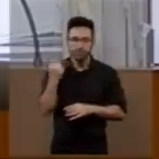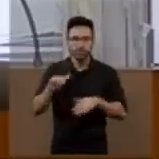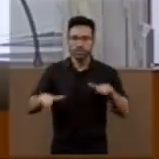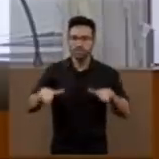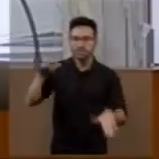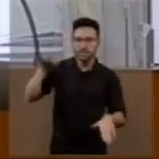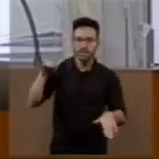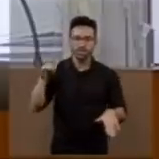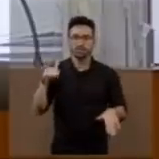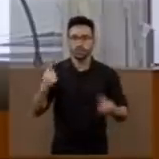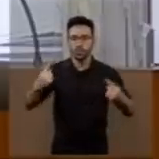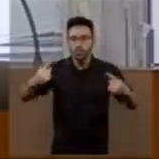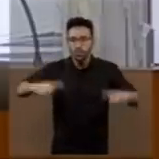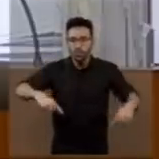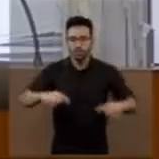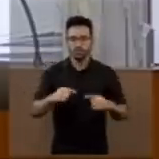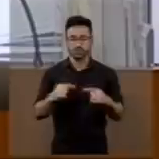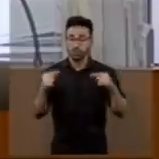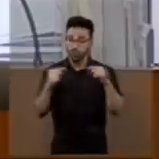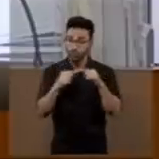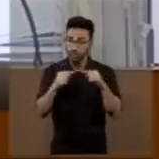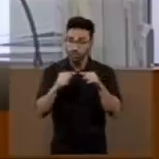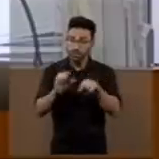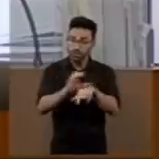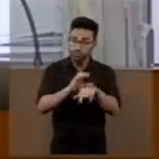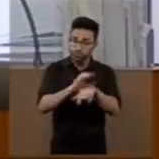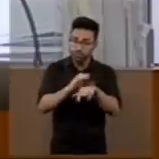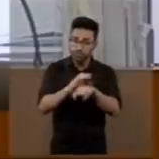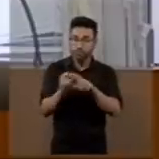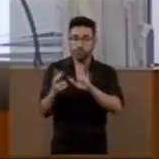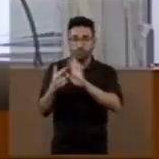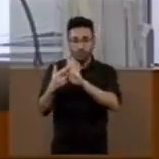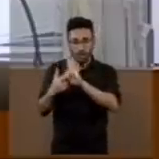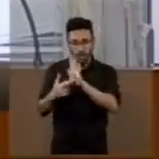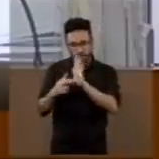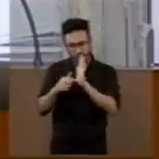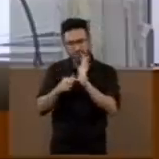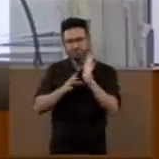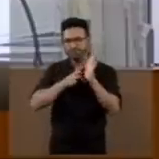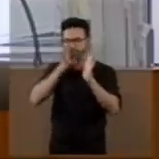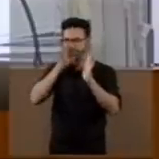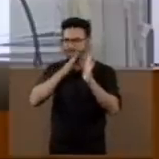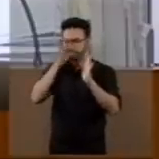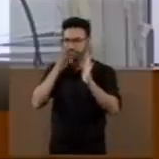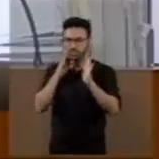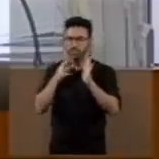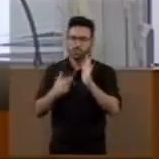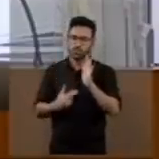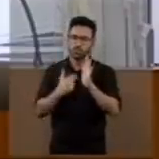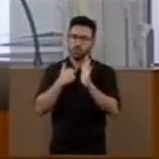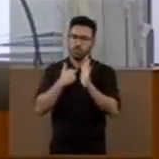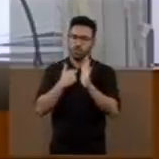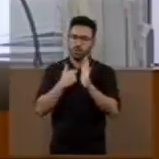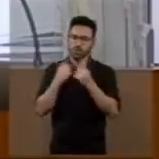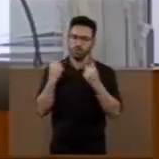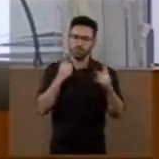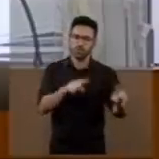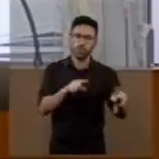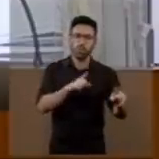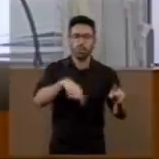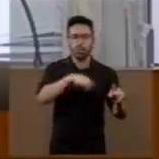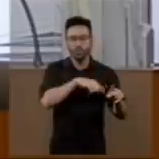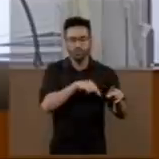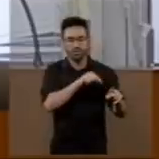concorrencial. Para ser conforme à Constituição, normas com efeitos tão drásticos não podem ser mero instrumento de combate ao